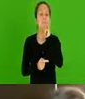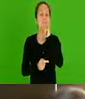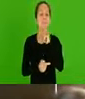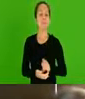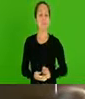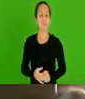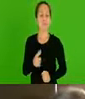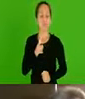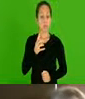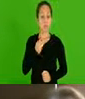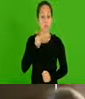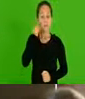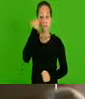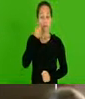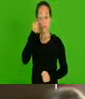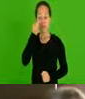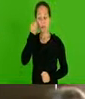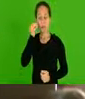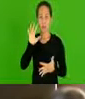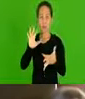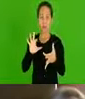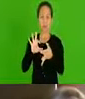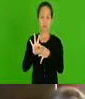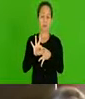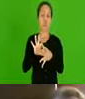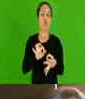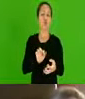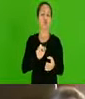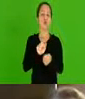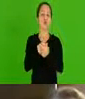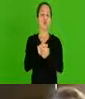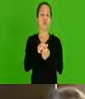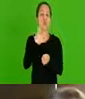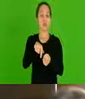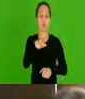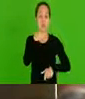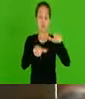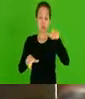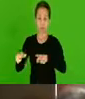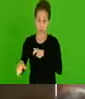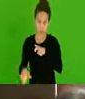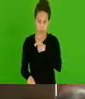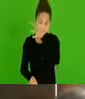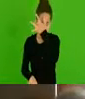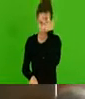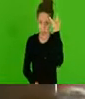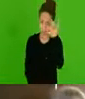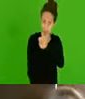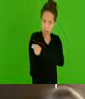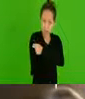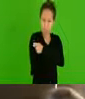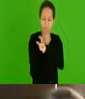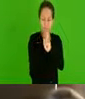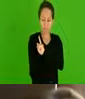vividas em contexto ou no próprio contexto desses sujeitos e o que valia era apenas a